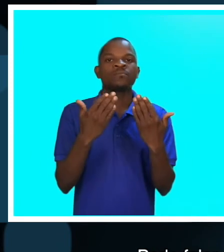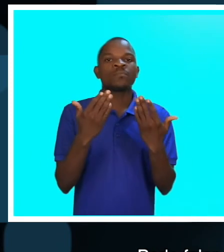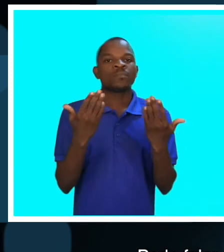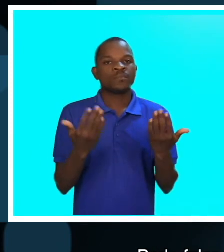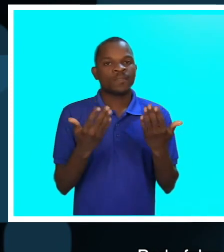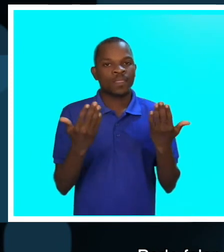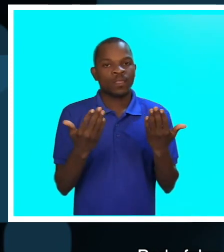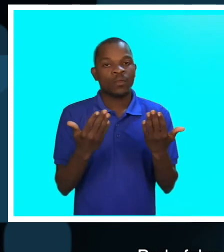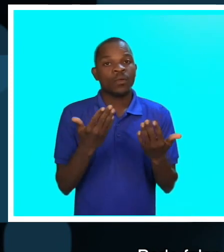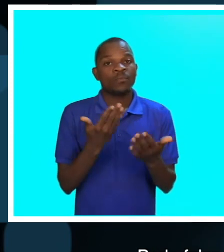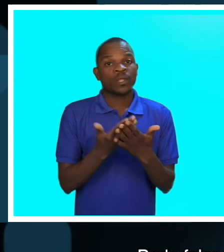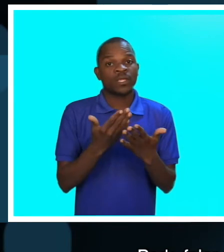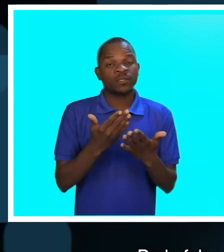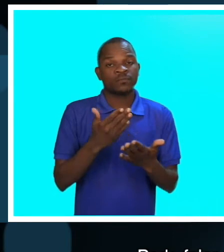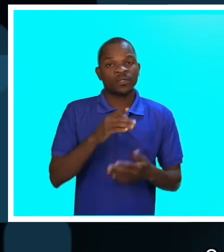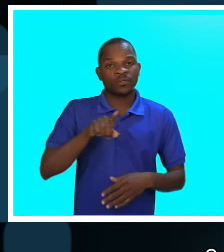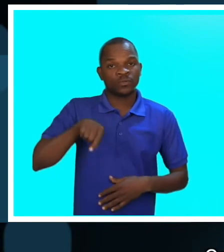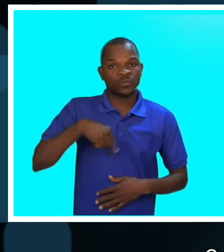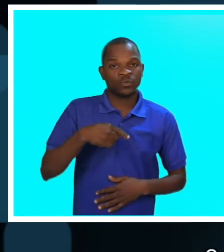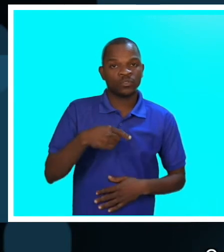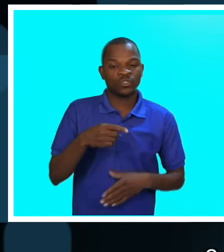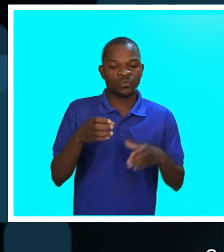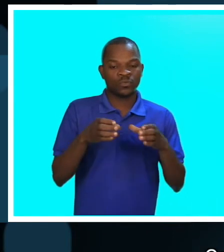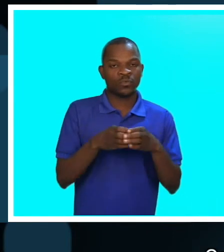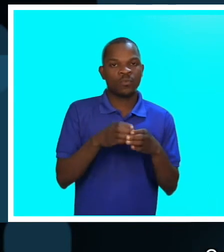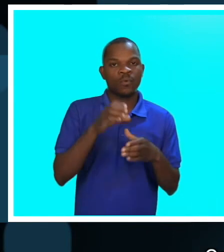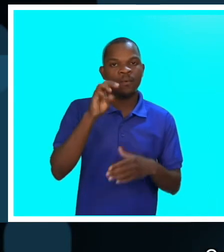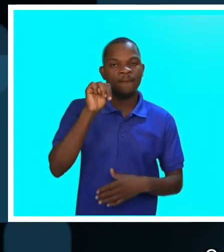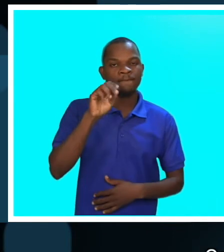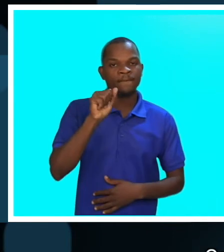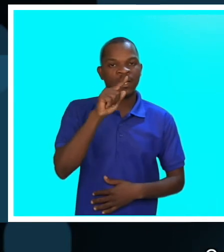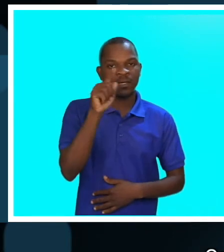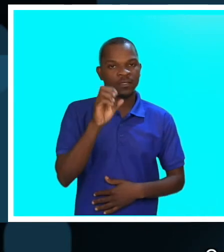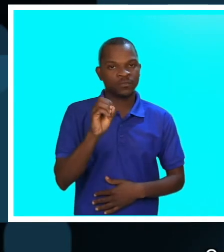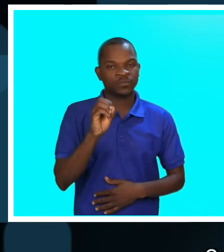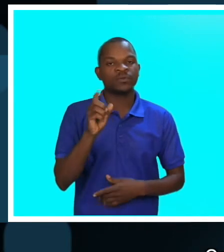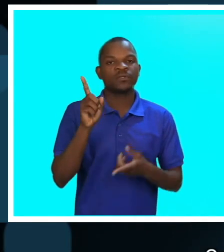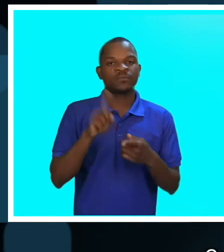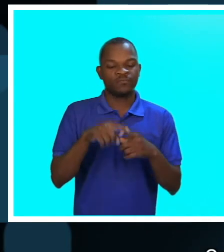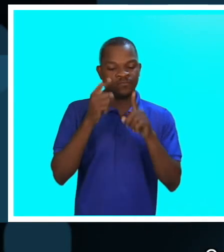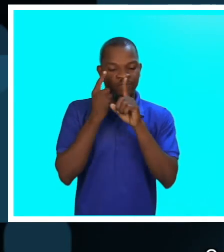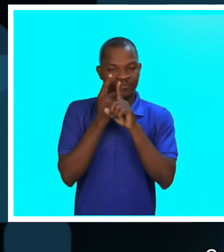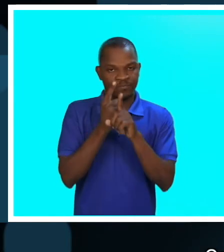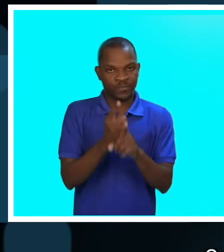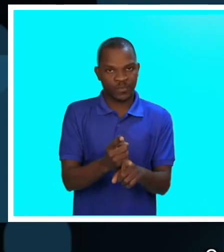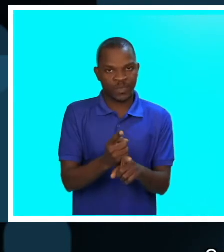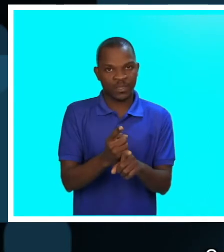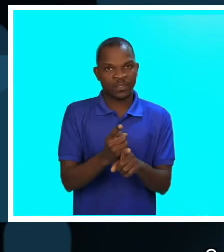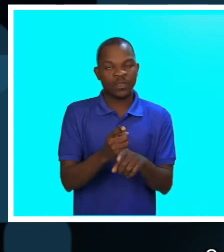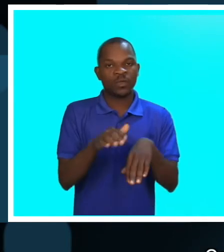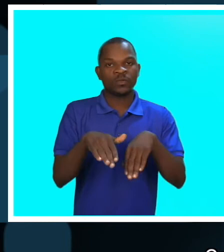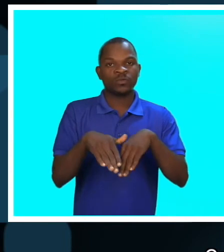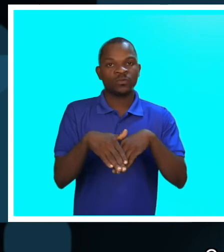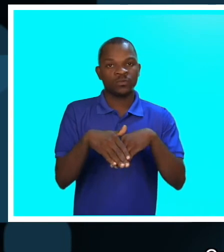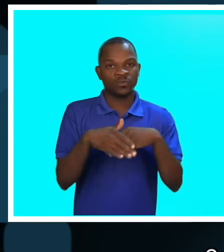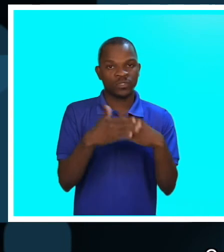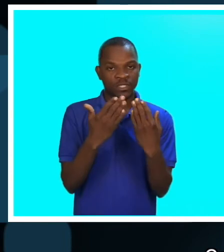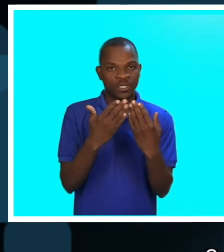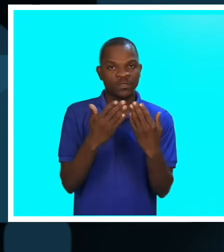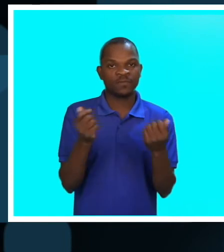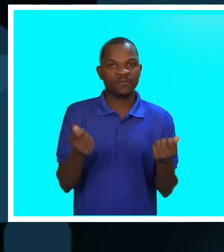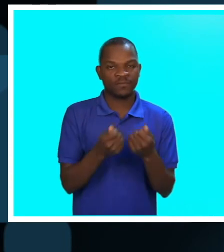desenvolver referente a esta data? Como banda Mazu, nós iremos também participar